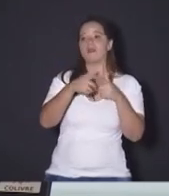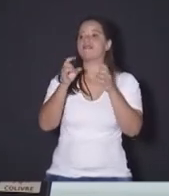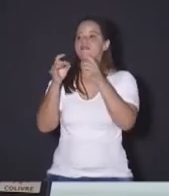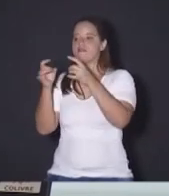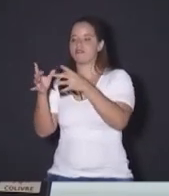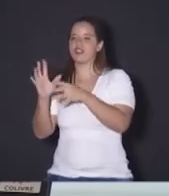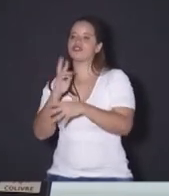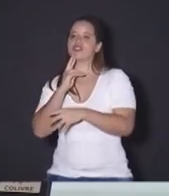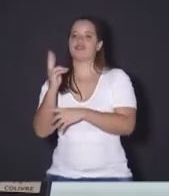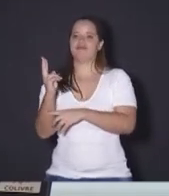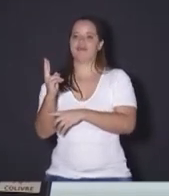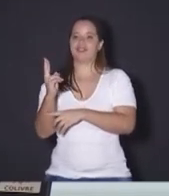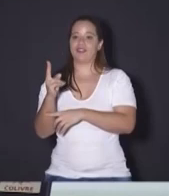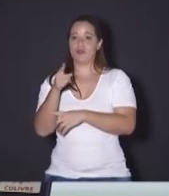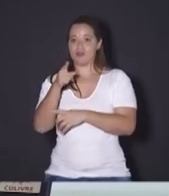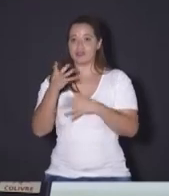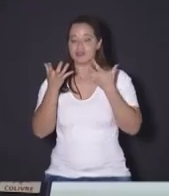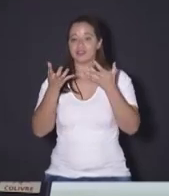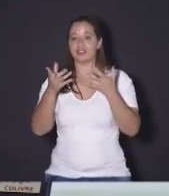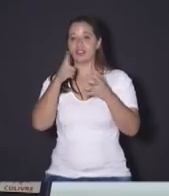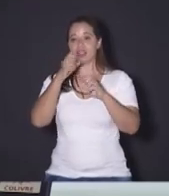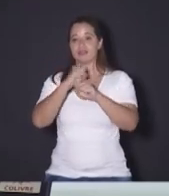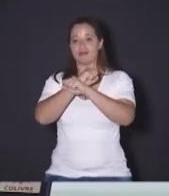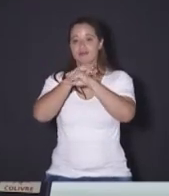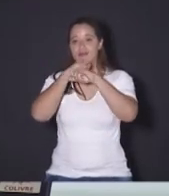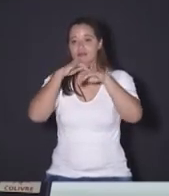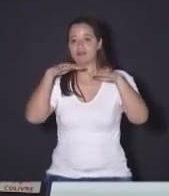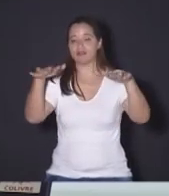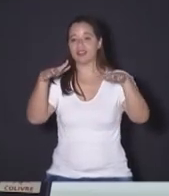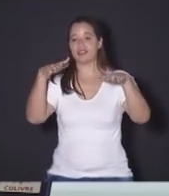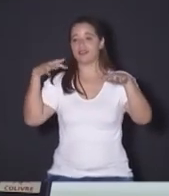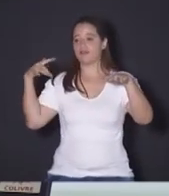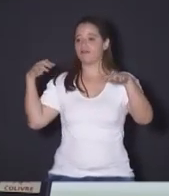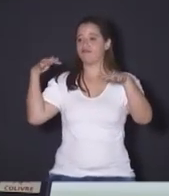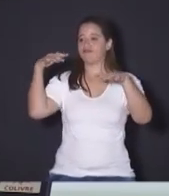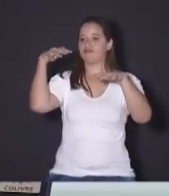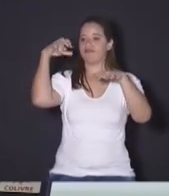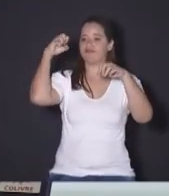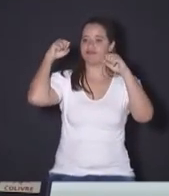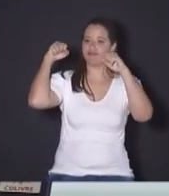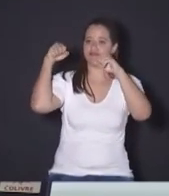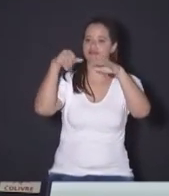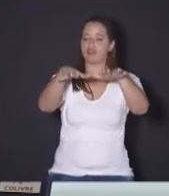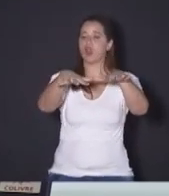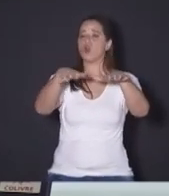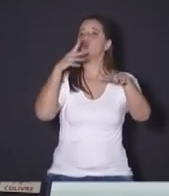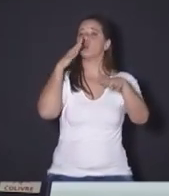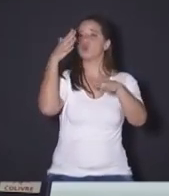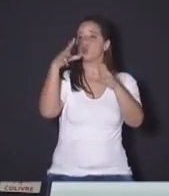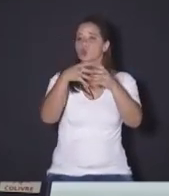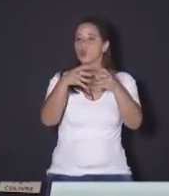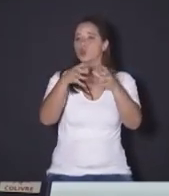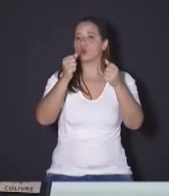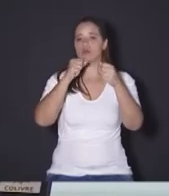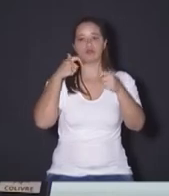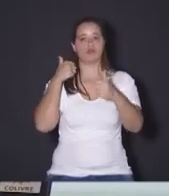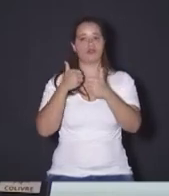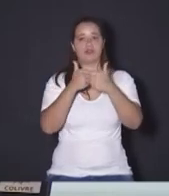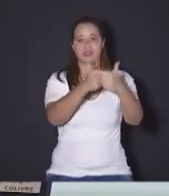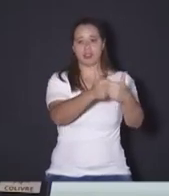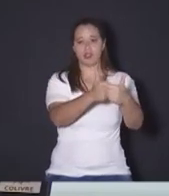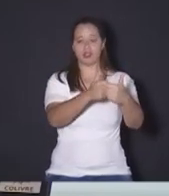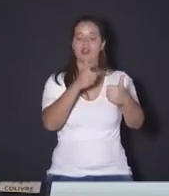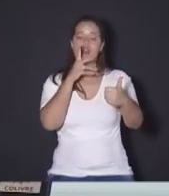você quer que sua publicação chegue a mais gente dentro do seu grupo de seguidores ou inclusive